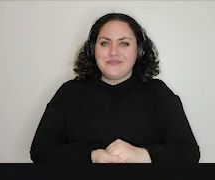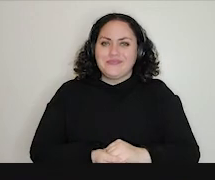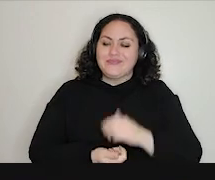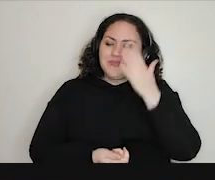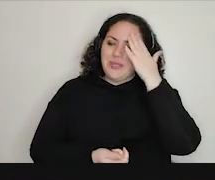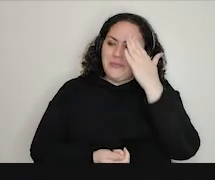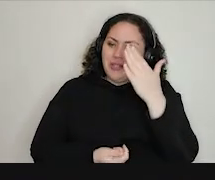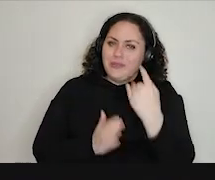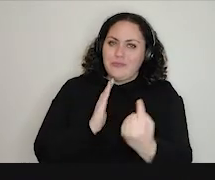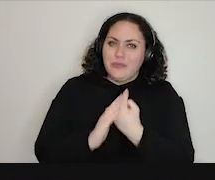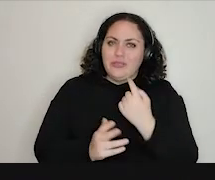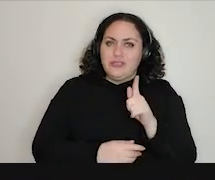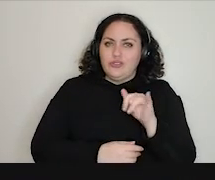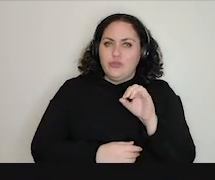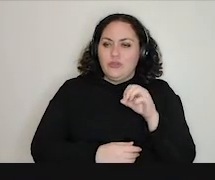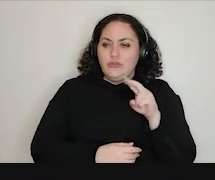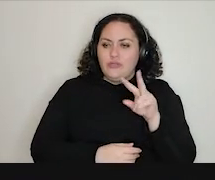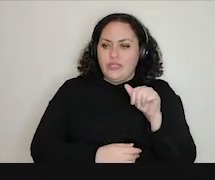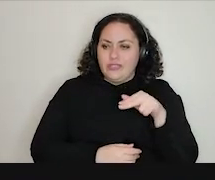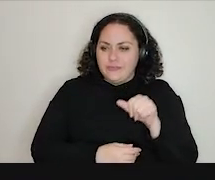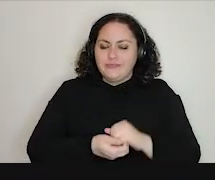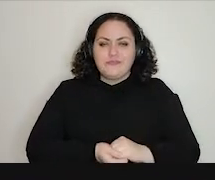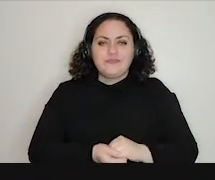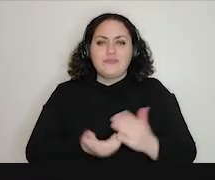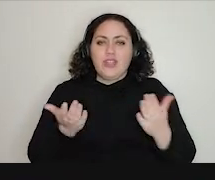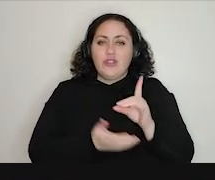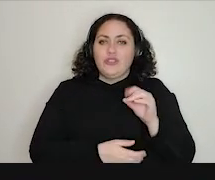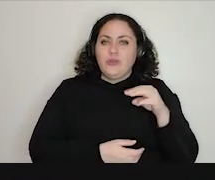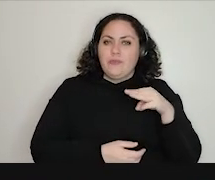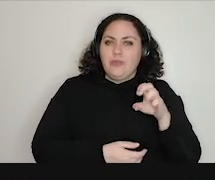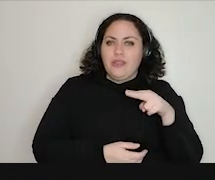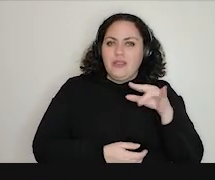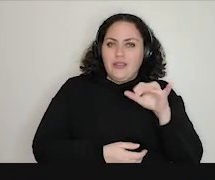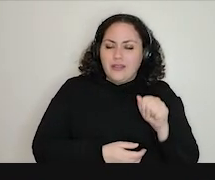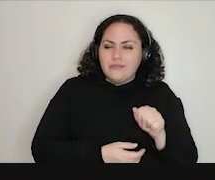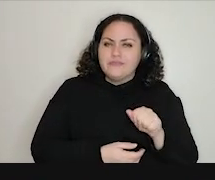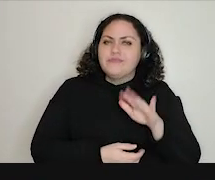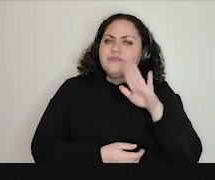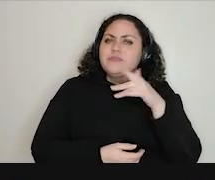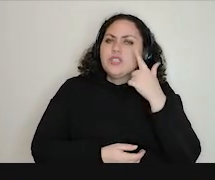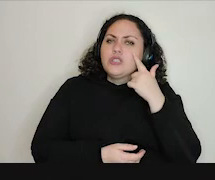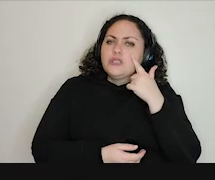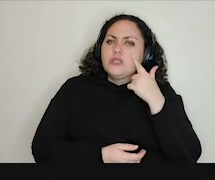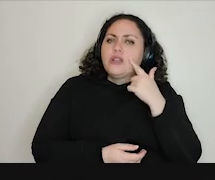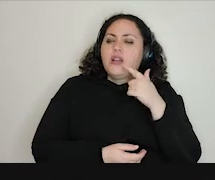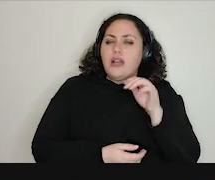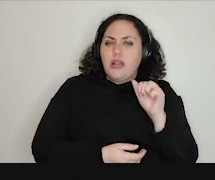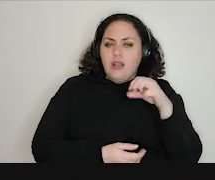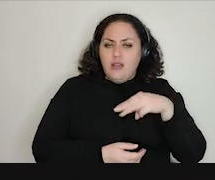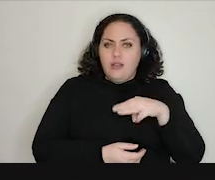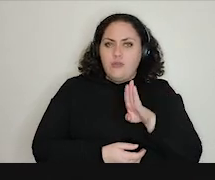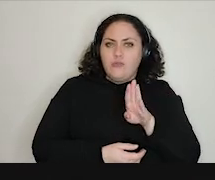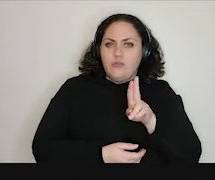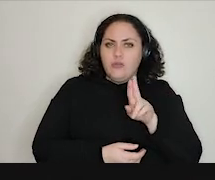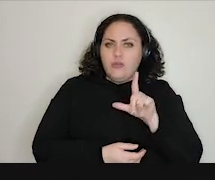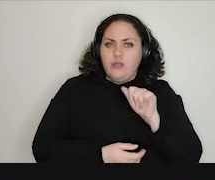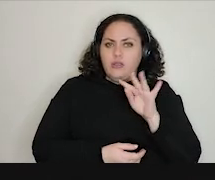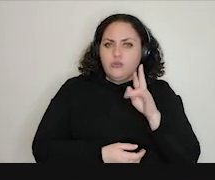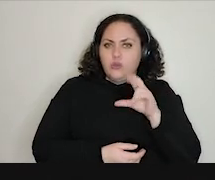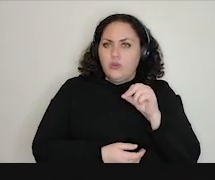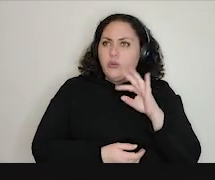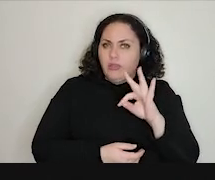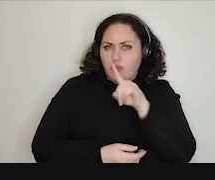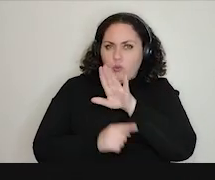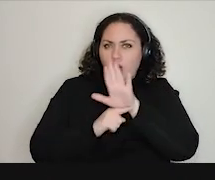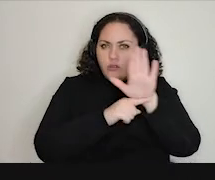Obrigada pela pergunta, Giovana. Domênica. Sophie, no ambulatório T, vocês auxiliam as pessoas trans a